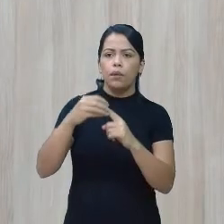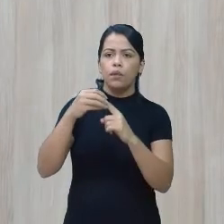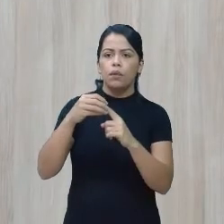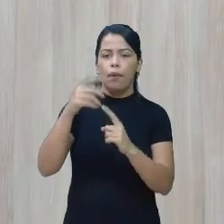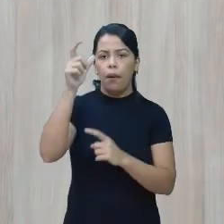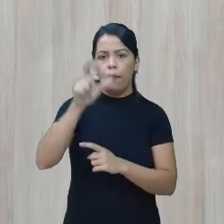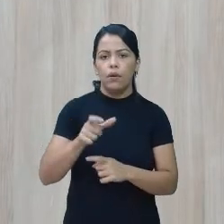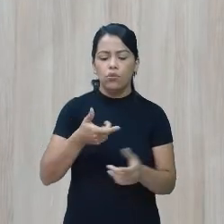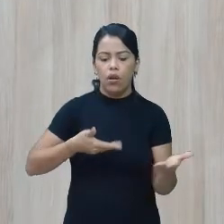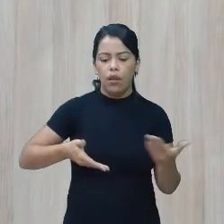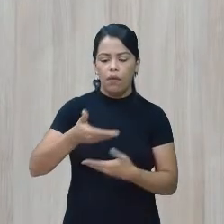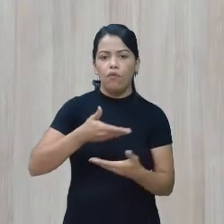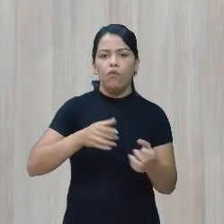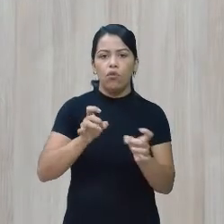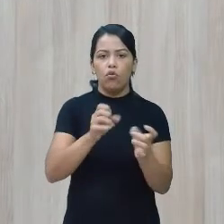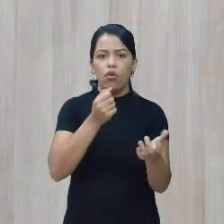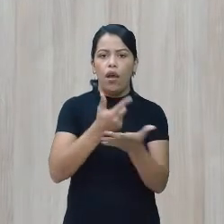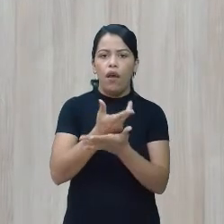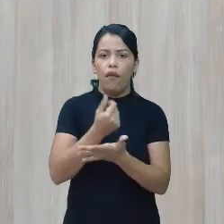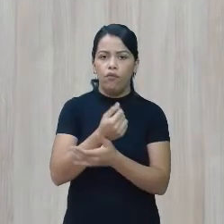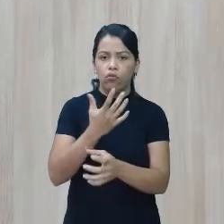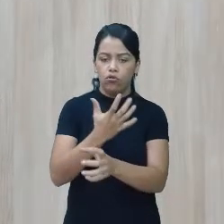pessoas escravizadas na cidade do Recife?